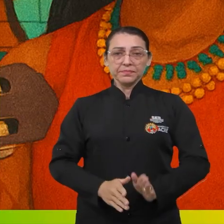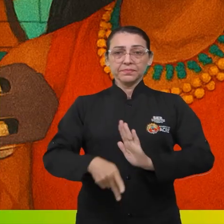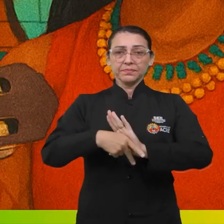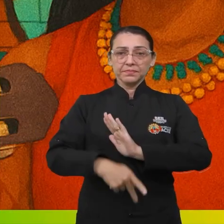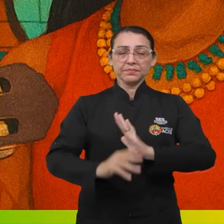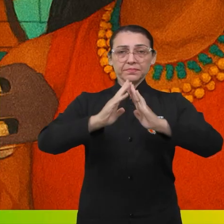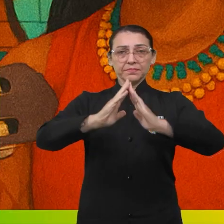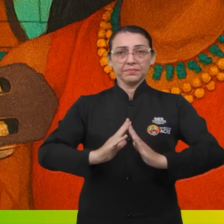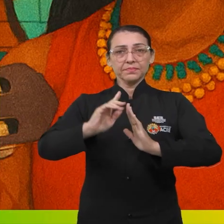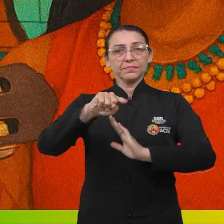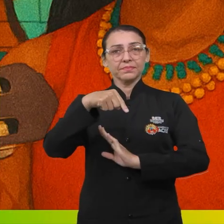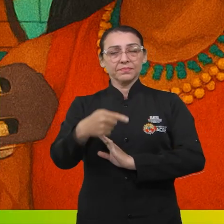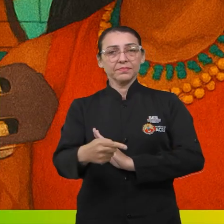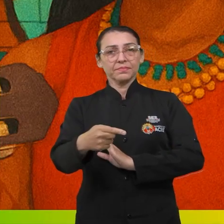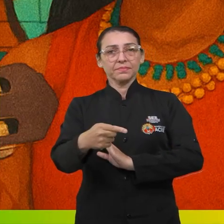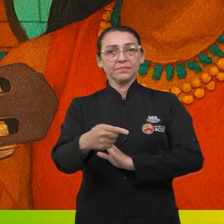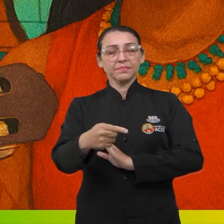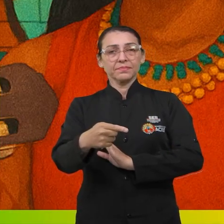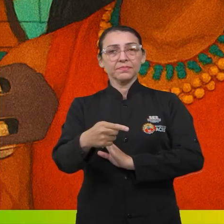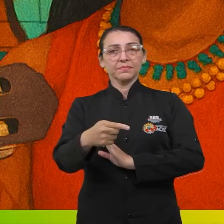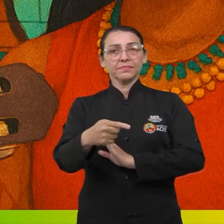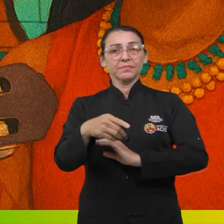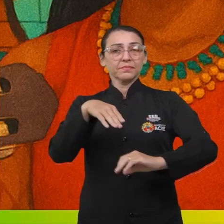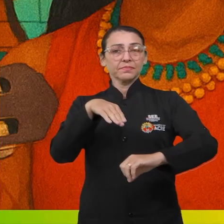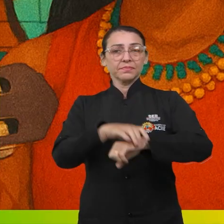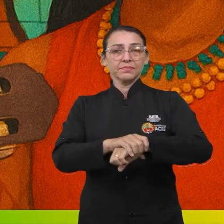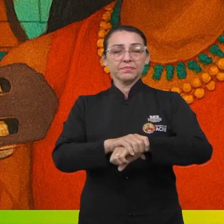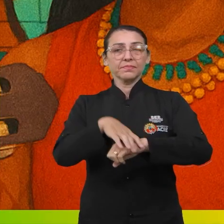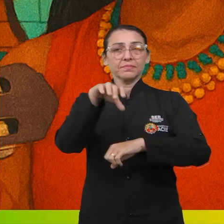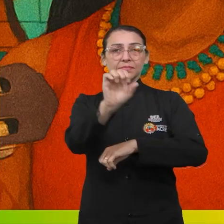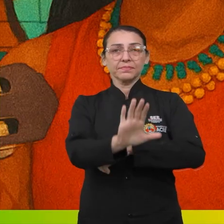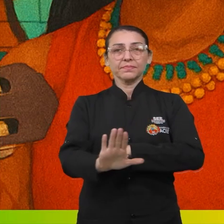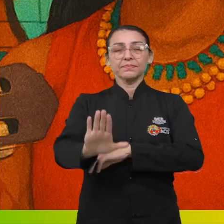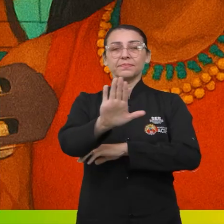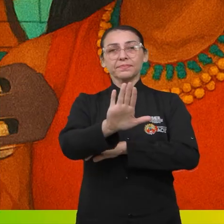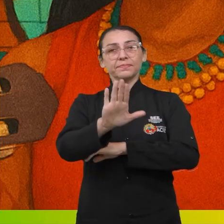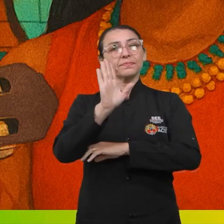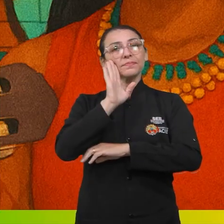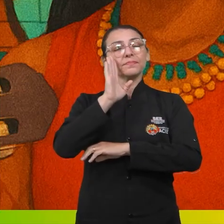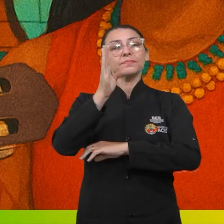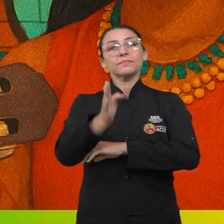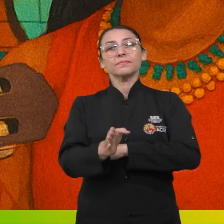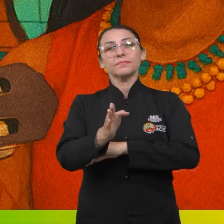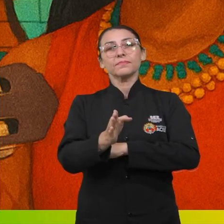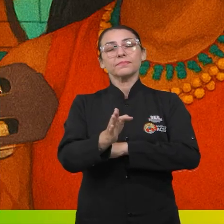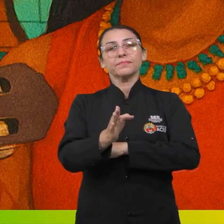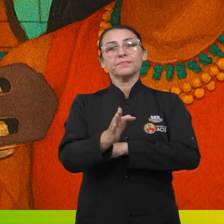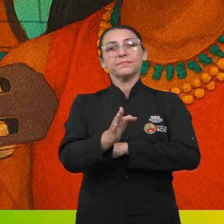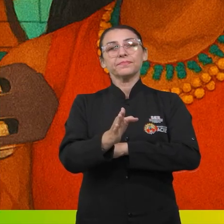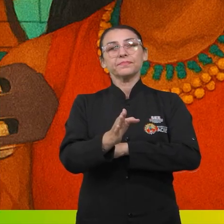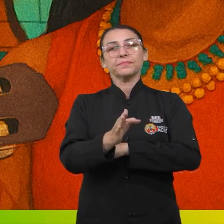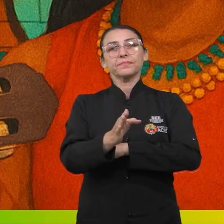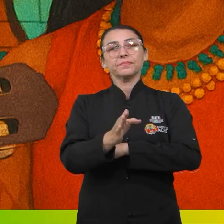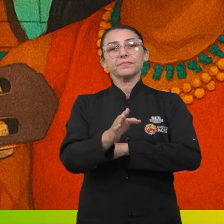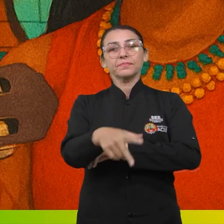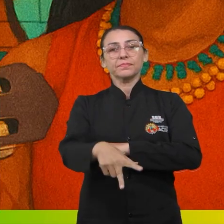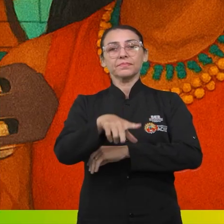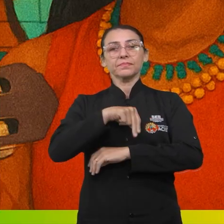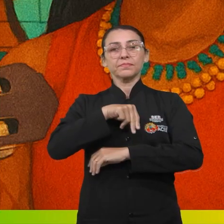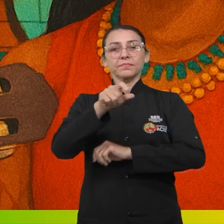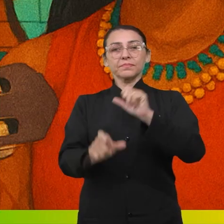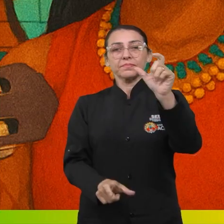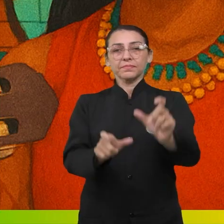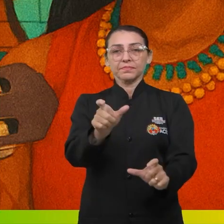Depois vem a colonização europeia, principalmente os portugueses,